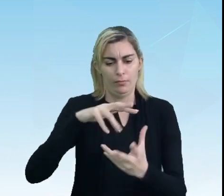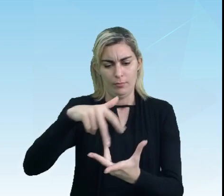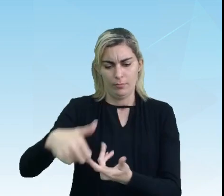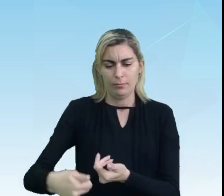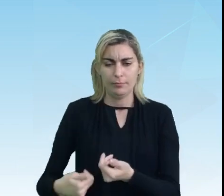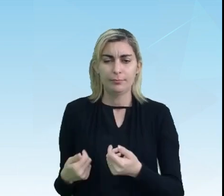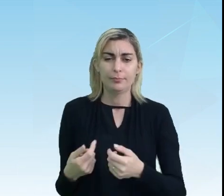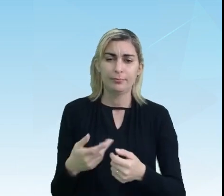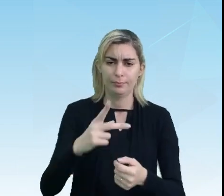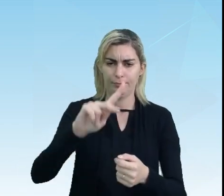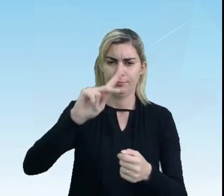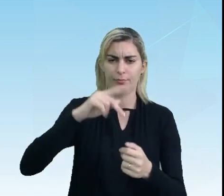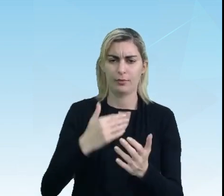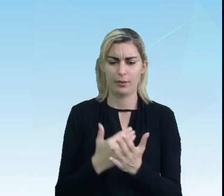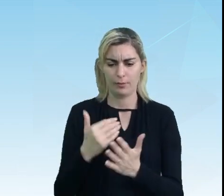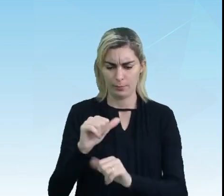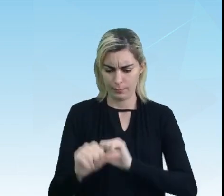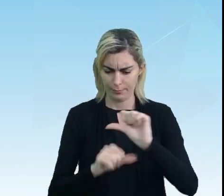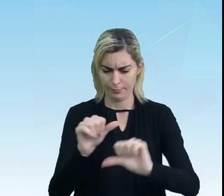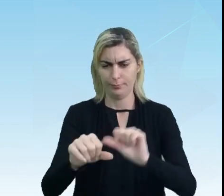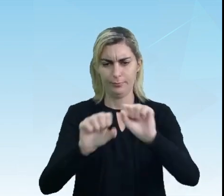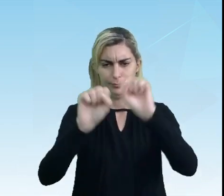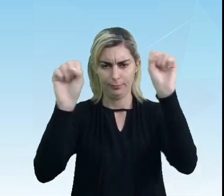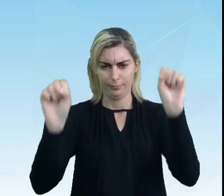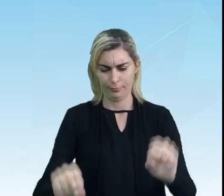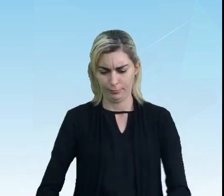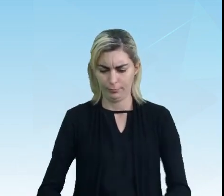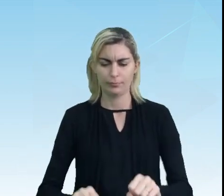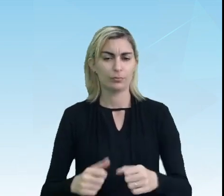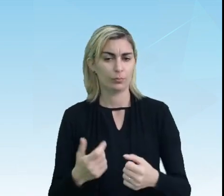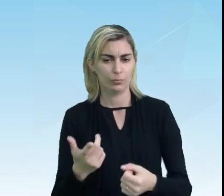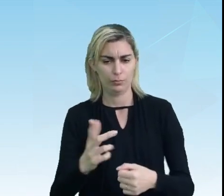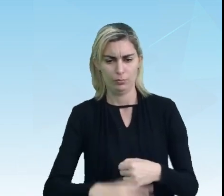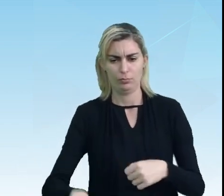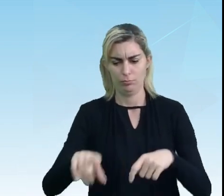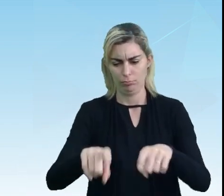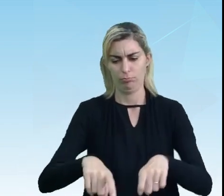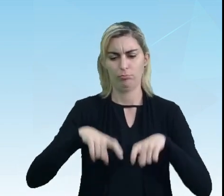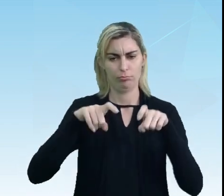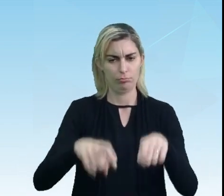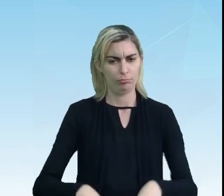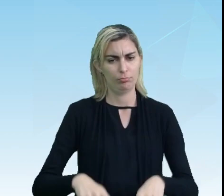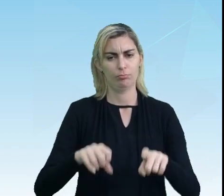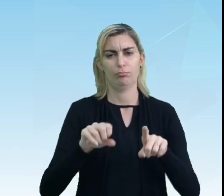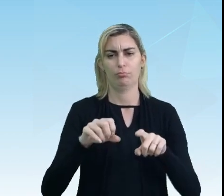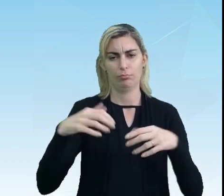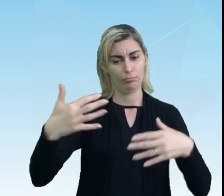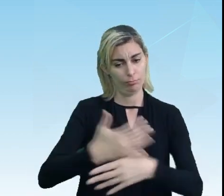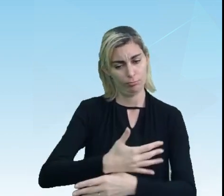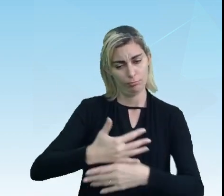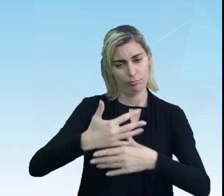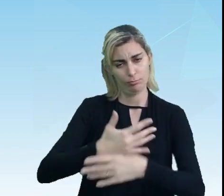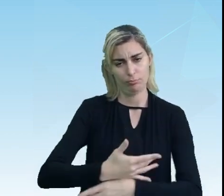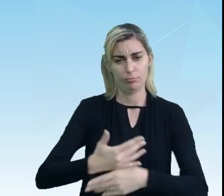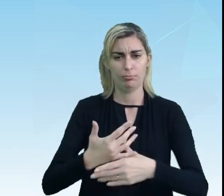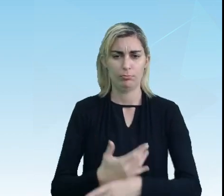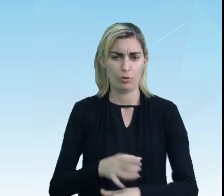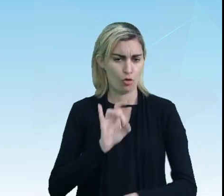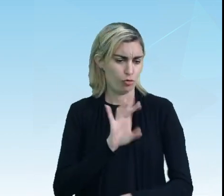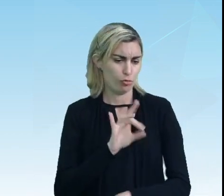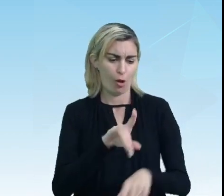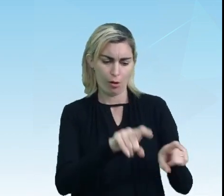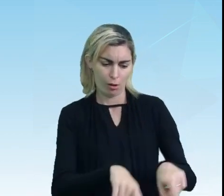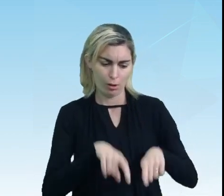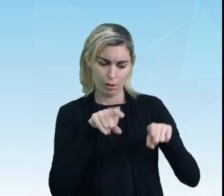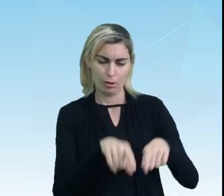planeta. E com isso vai alterar o sistema de produção no campo e na cidade, né, gente? Não é só no